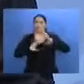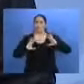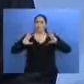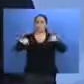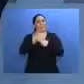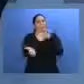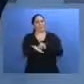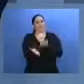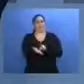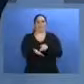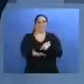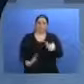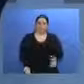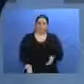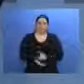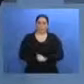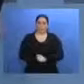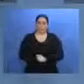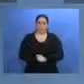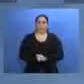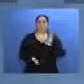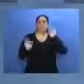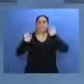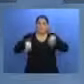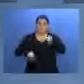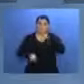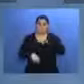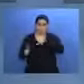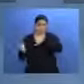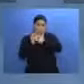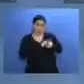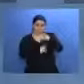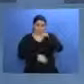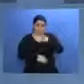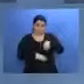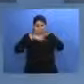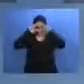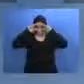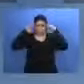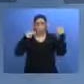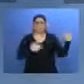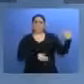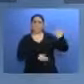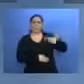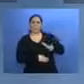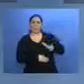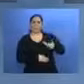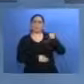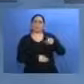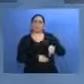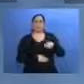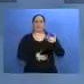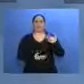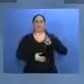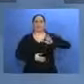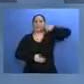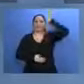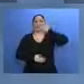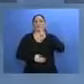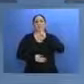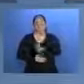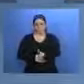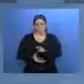os cearenses. Ok, antes do senhor fazer a pergunta ao candidato Eunício Oliveira, o candidato Eunício Oliveira solicitou pedido de direito de